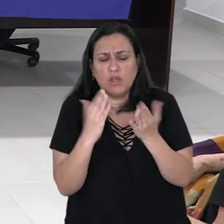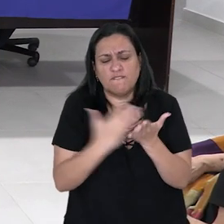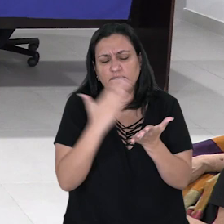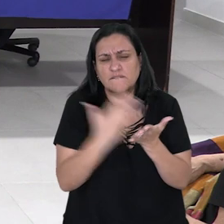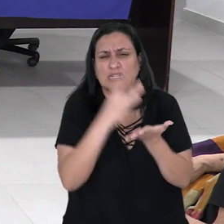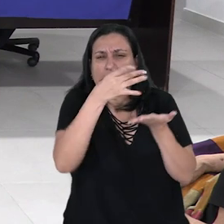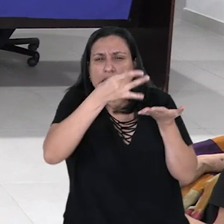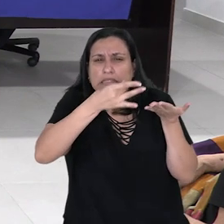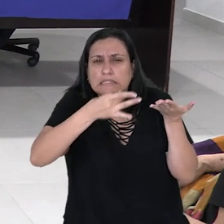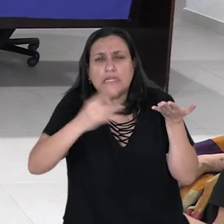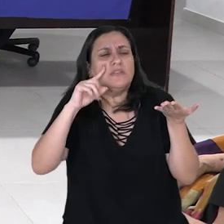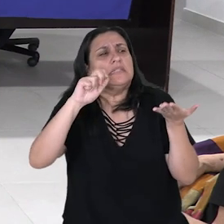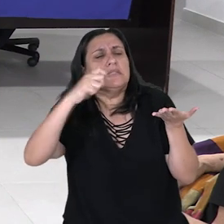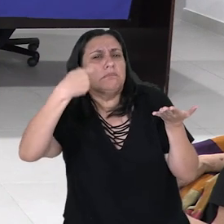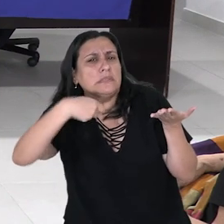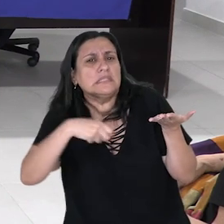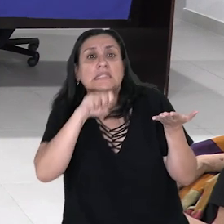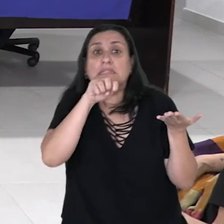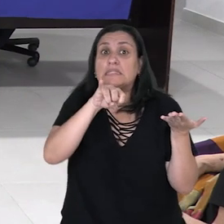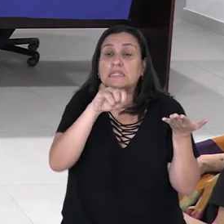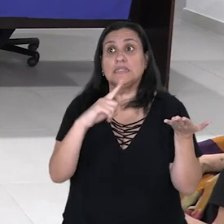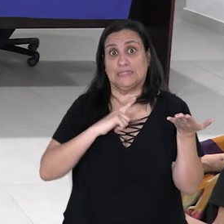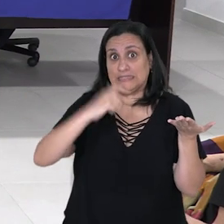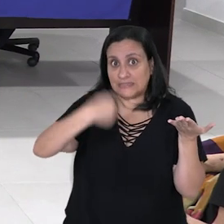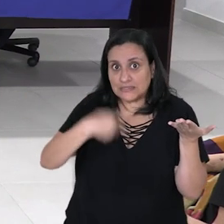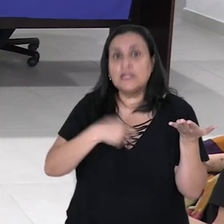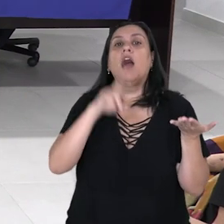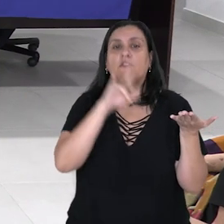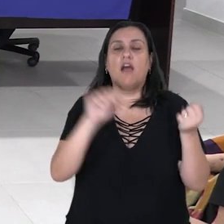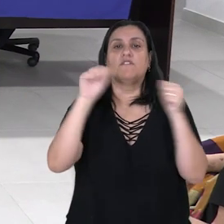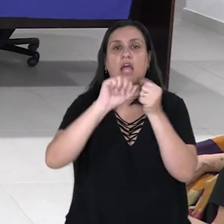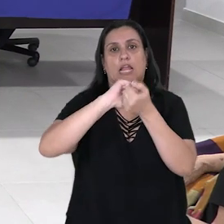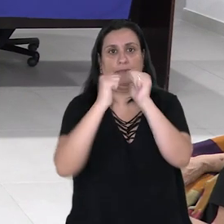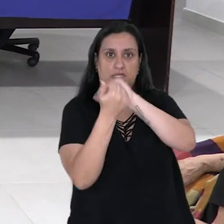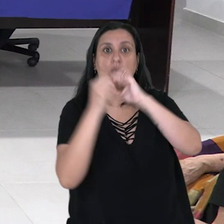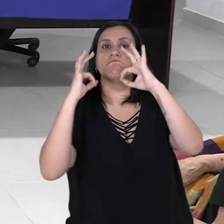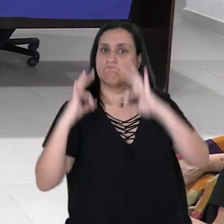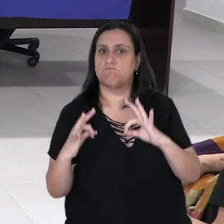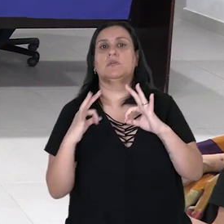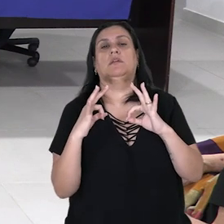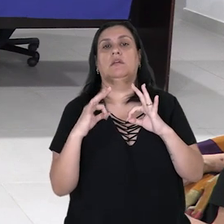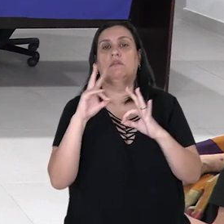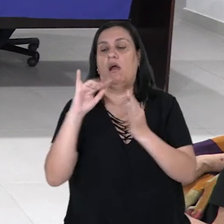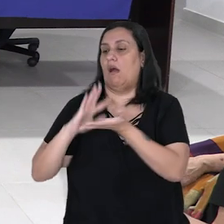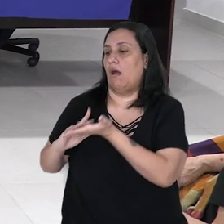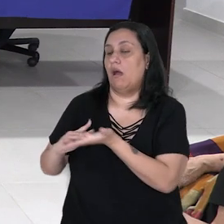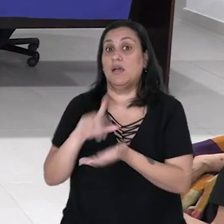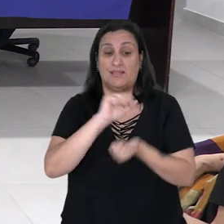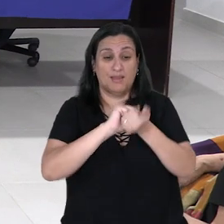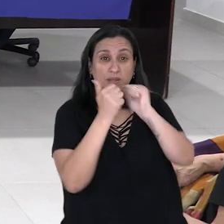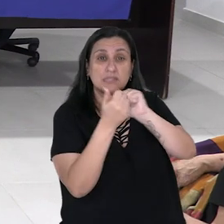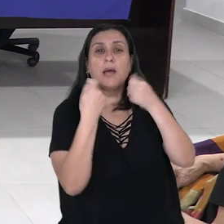gente vai ver se realmente é necessário ou não. Se for, vai ter que fazer a adaptação. E aí essa adaptação tem que